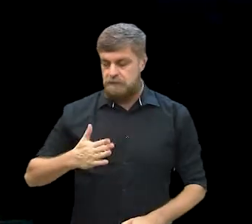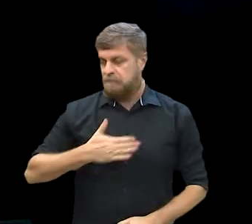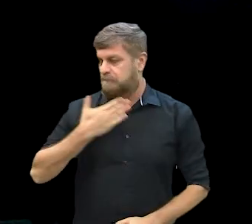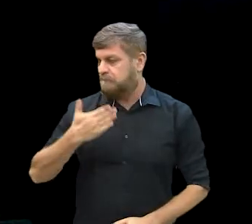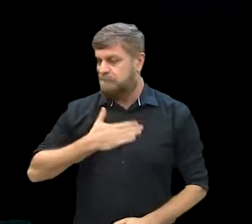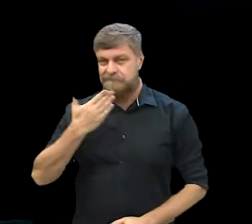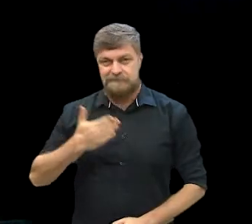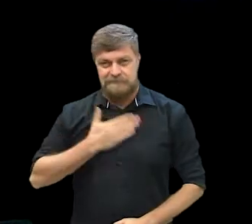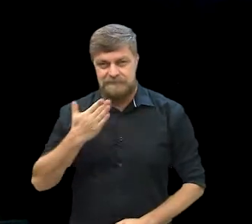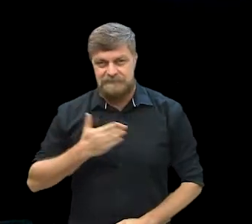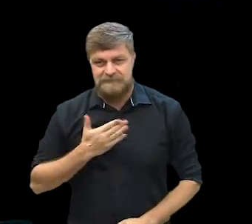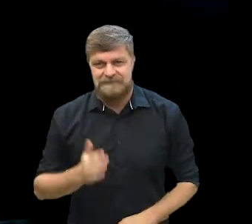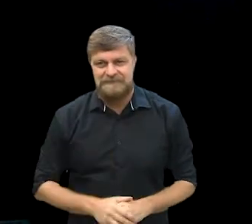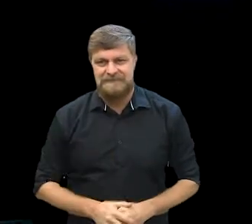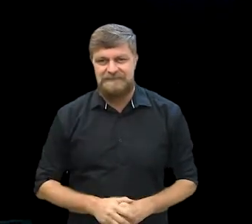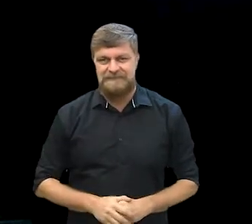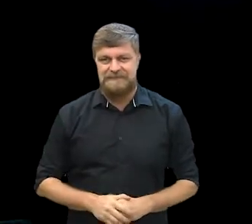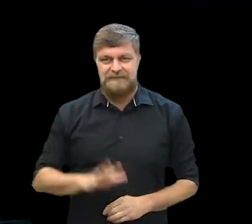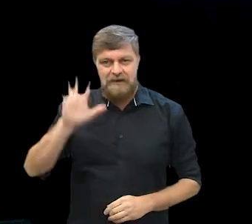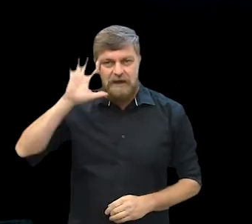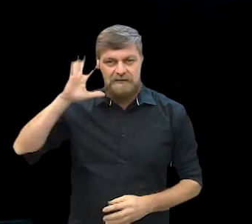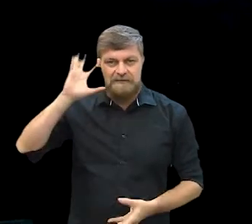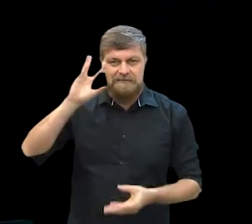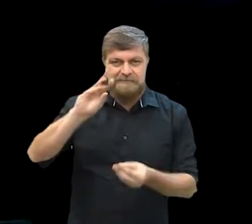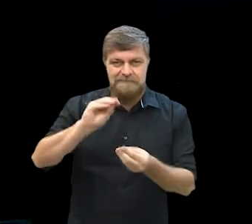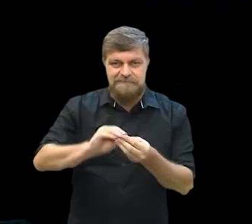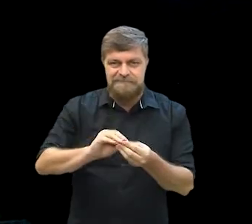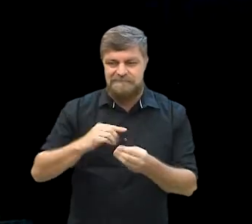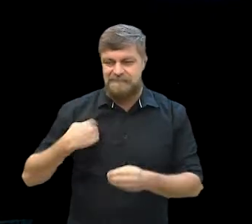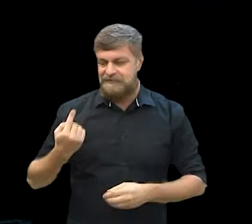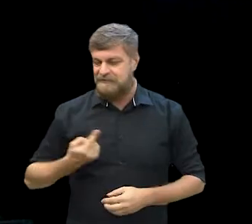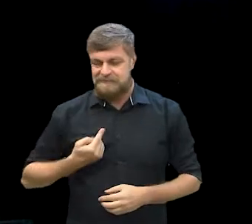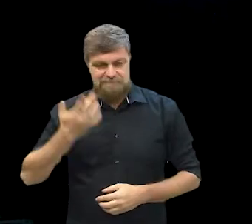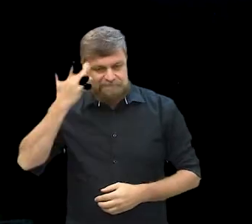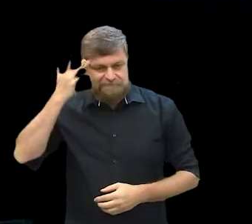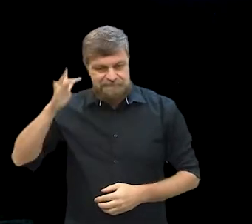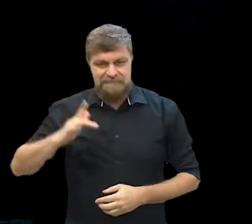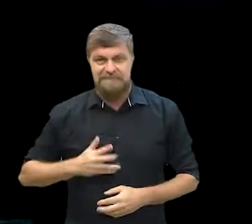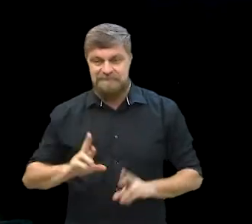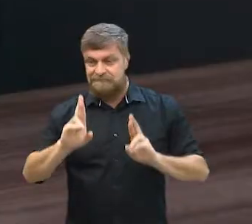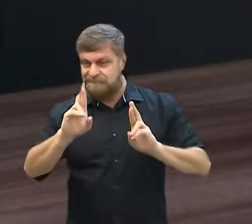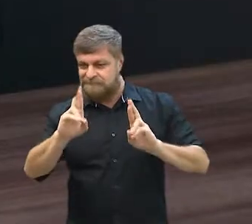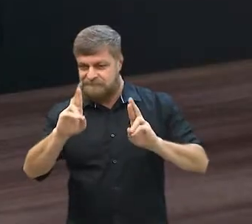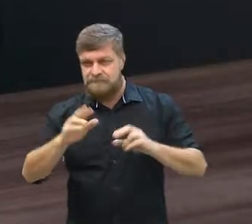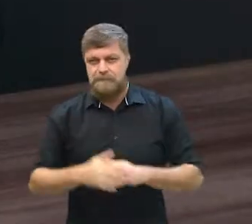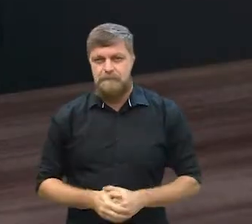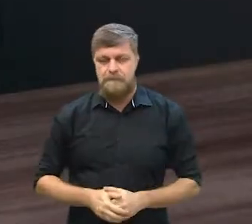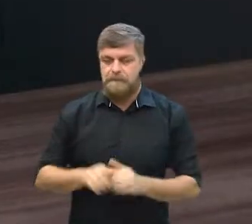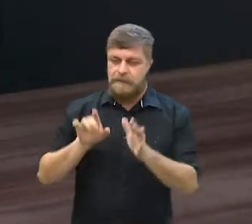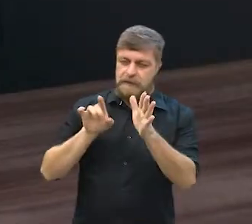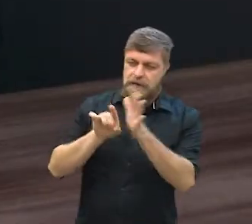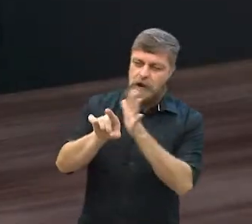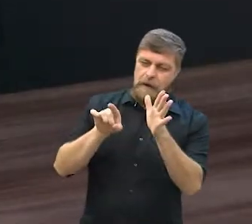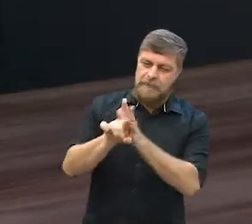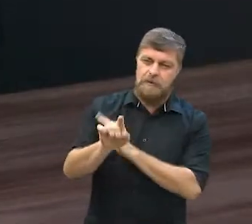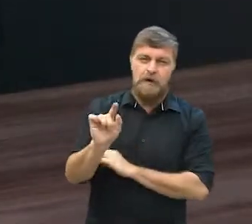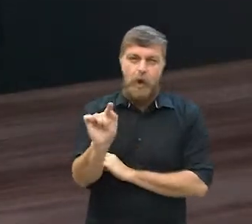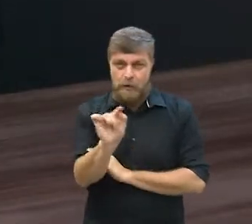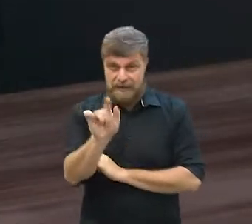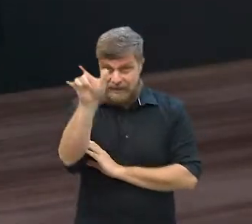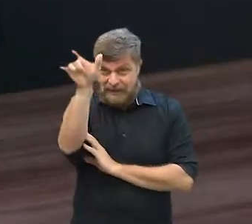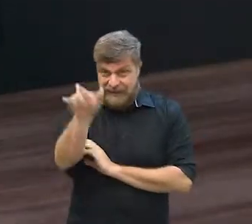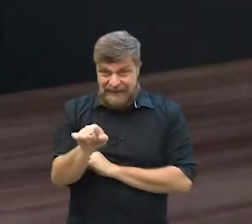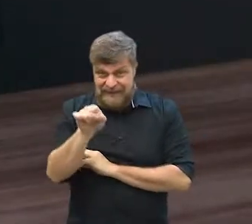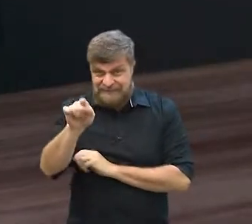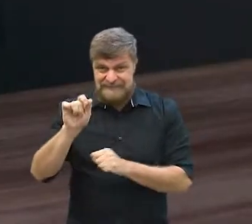sendo mais surpreendente do que... O resultado foi mais surpreendente do que a gente esperava. Era a pergunta que eu deixei no bloco passado,